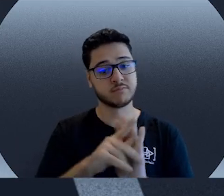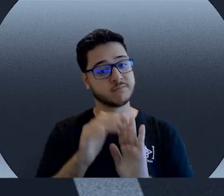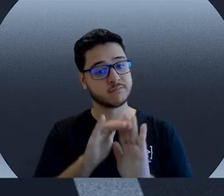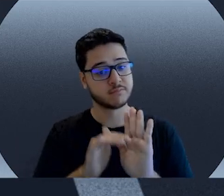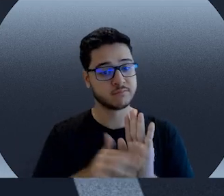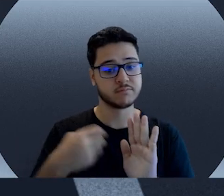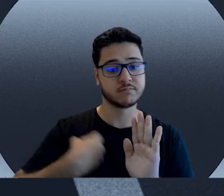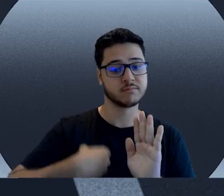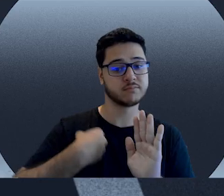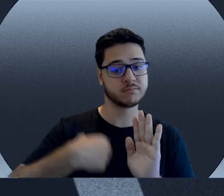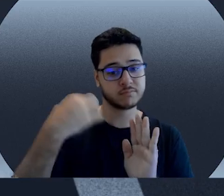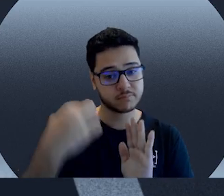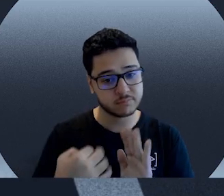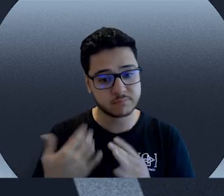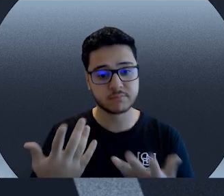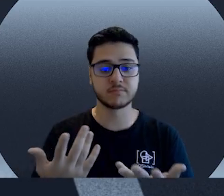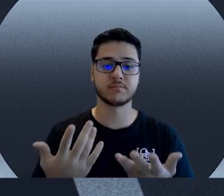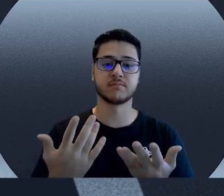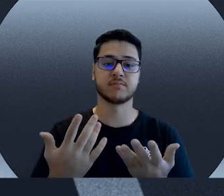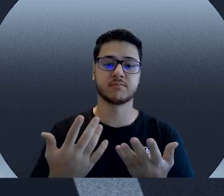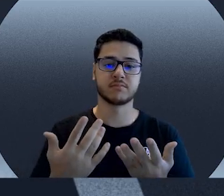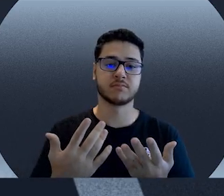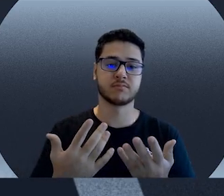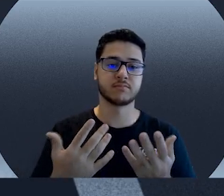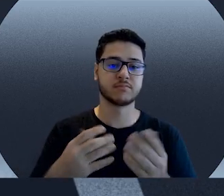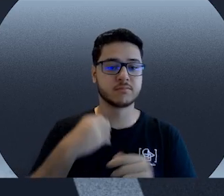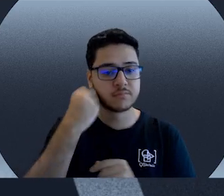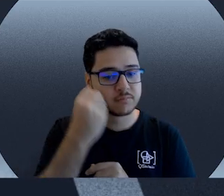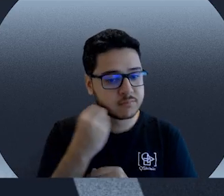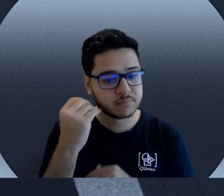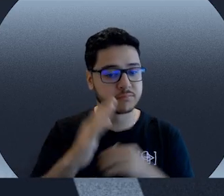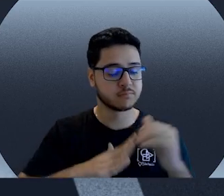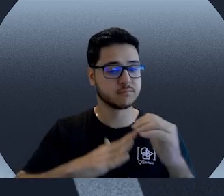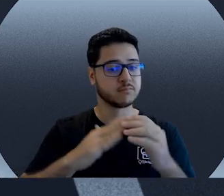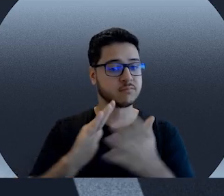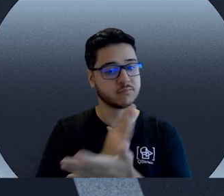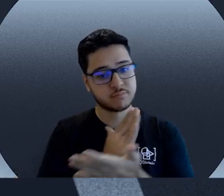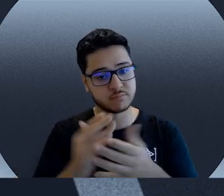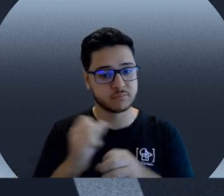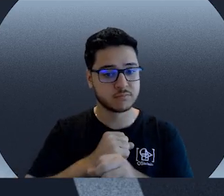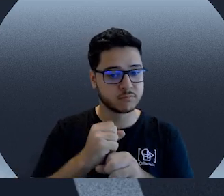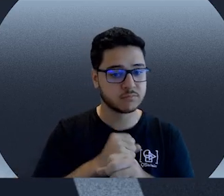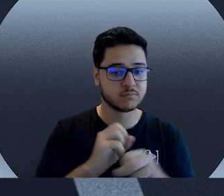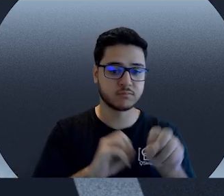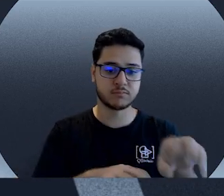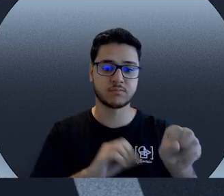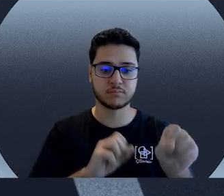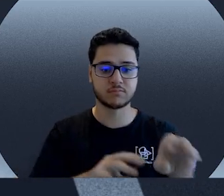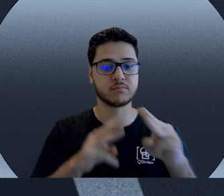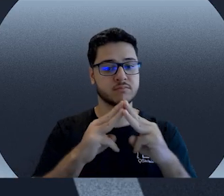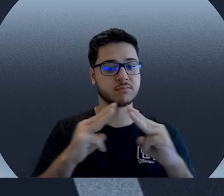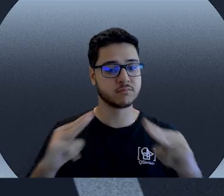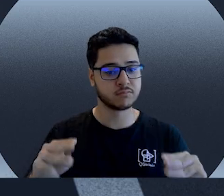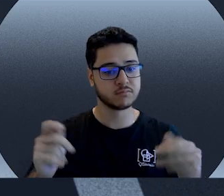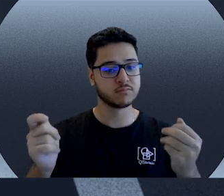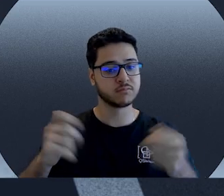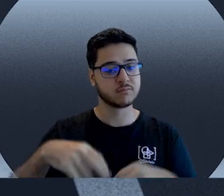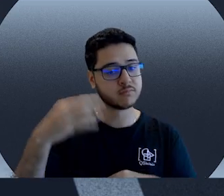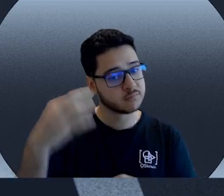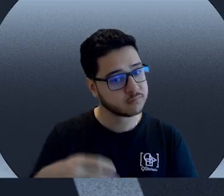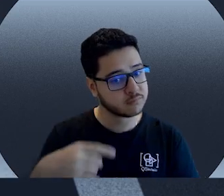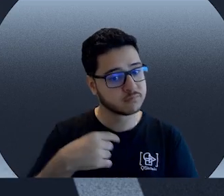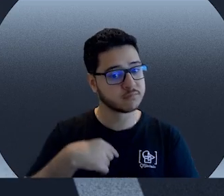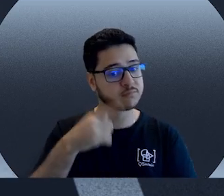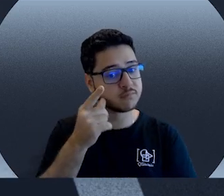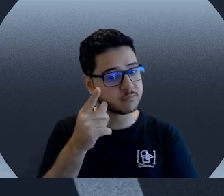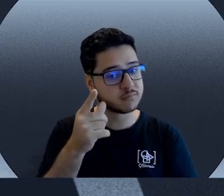muito legal. Eu tenho uma experiência de alguns anos de arte em educação museal, né? E eu